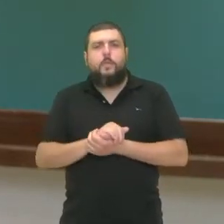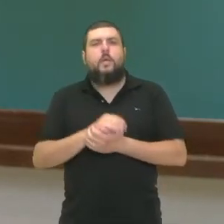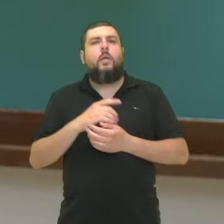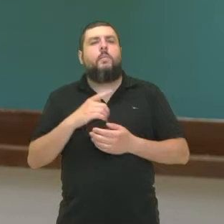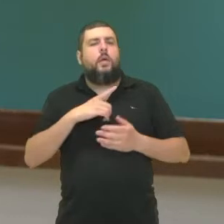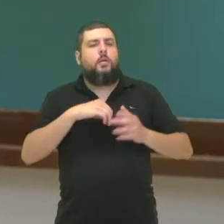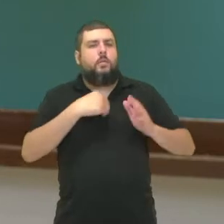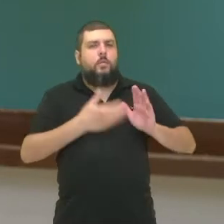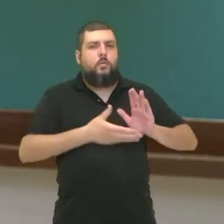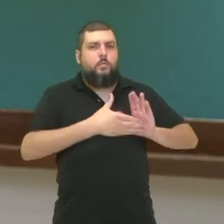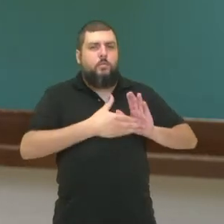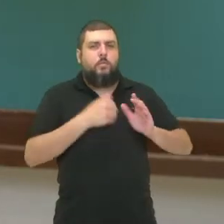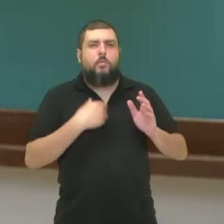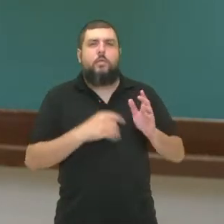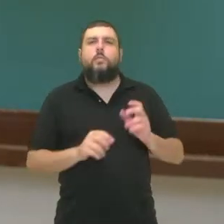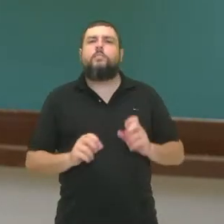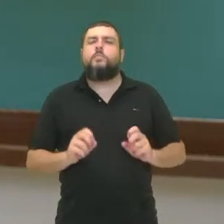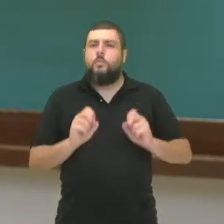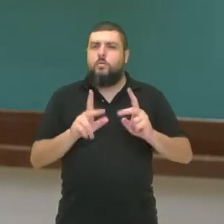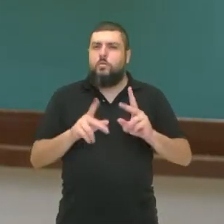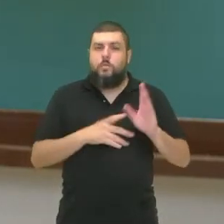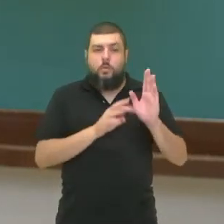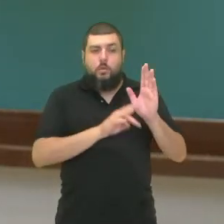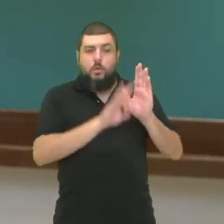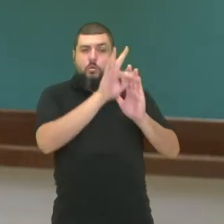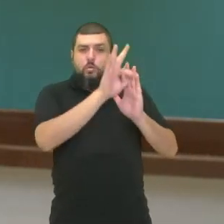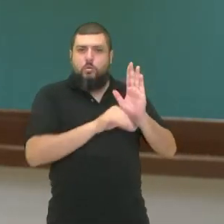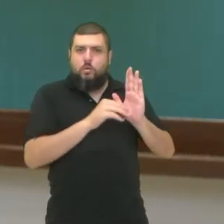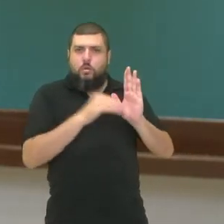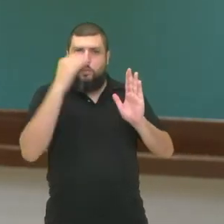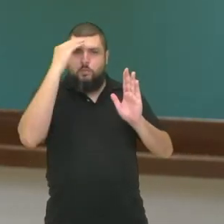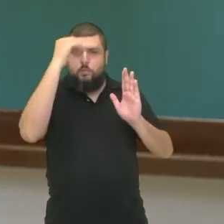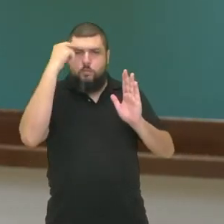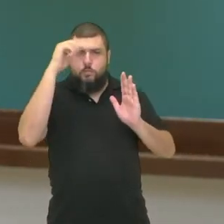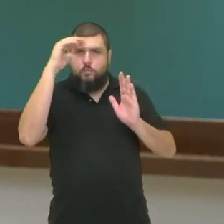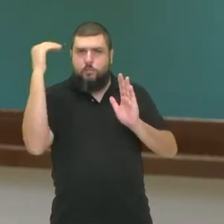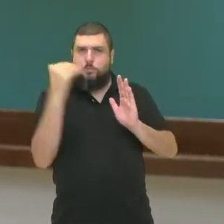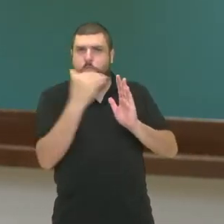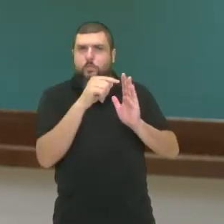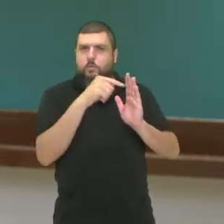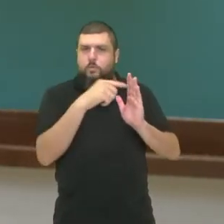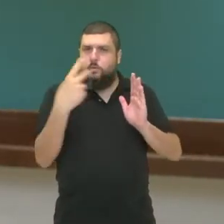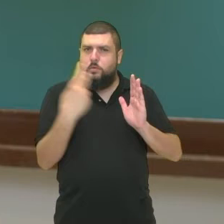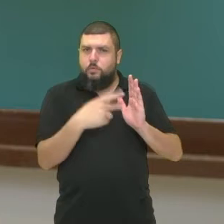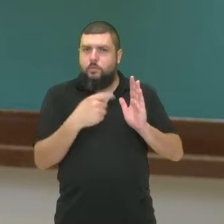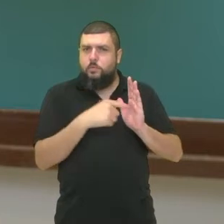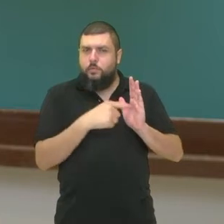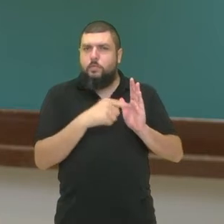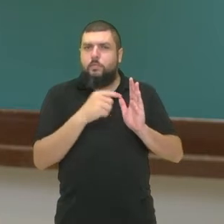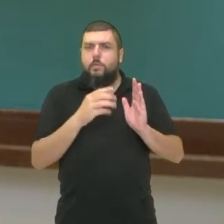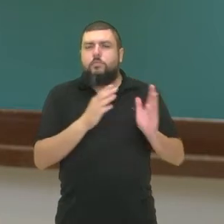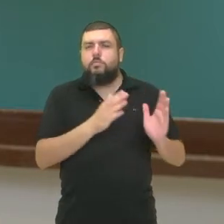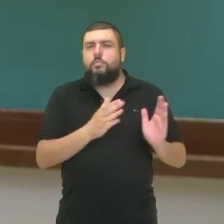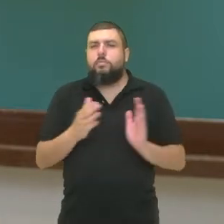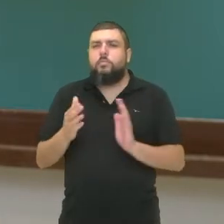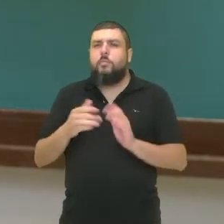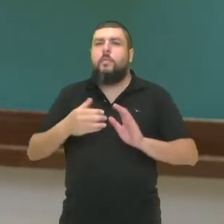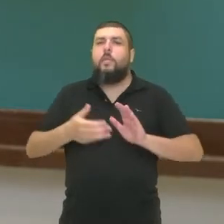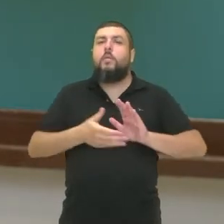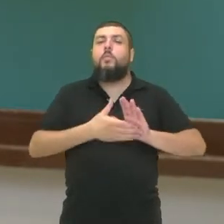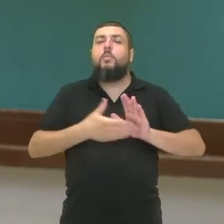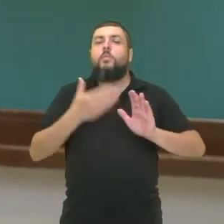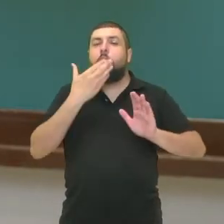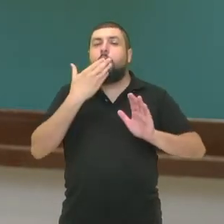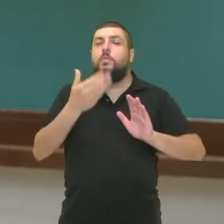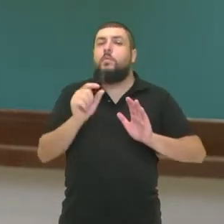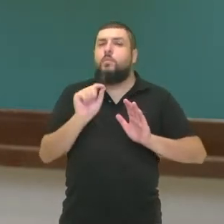textos motivadores, com base nos conhecimentos construídos ao longo de sua formação, o que a proposta pede?